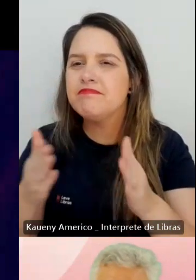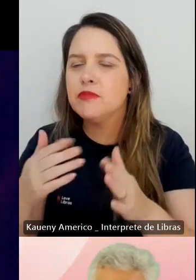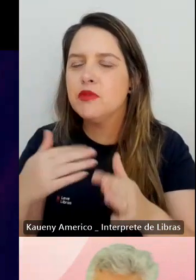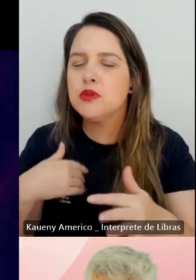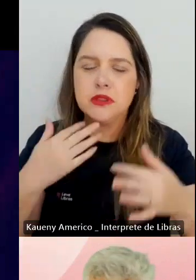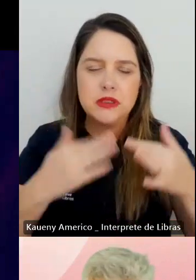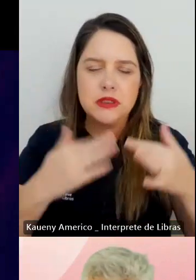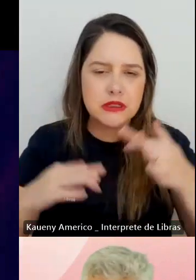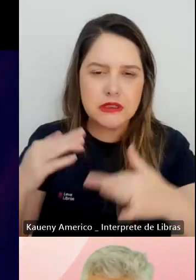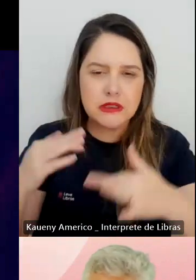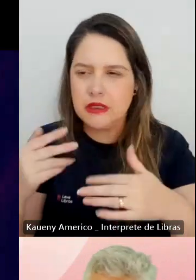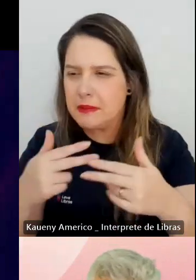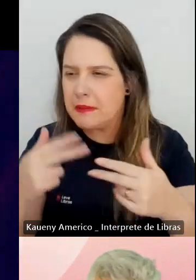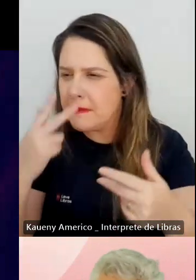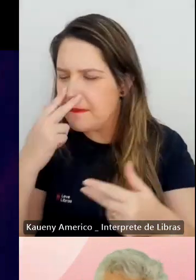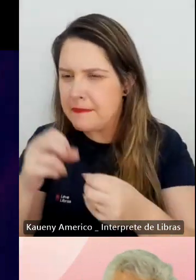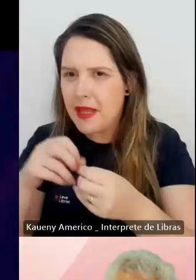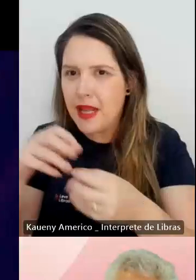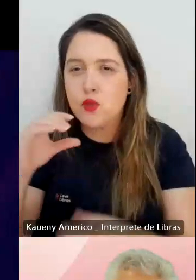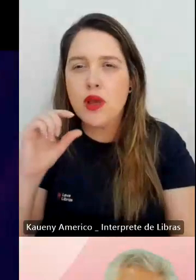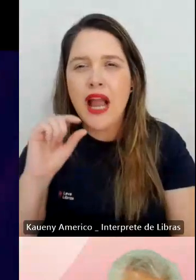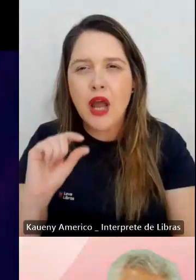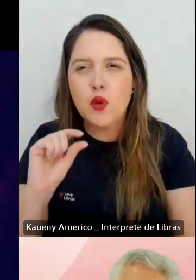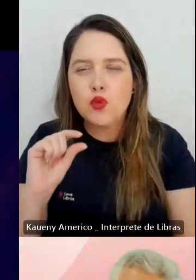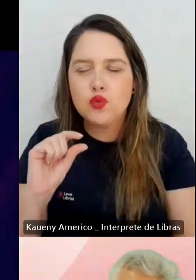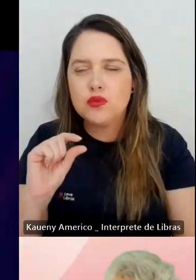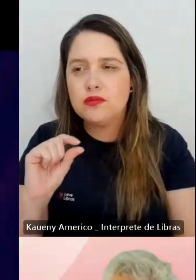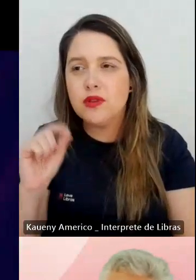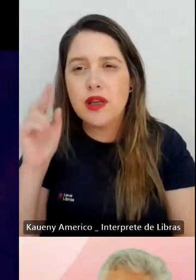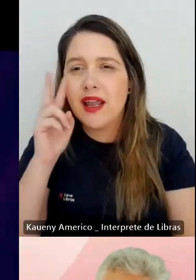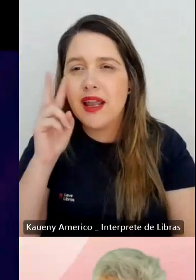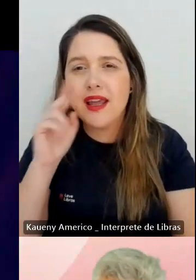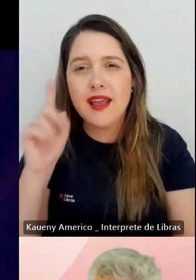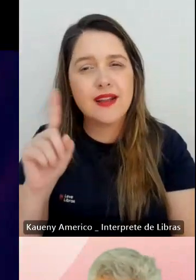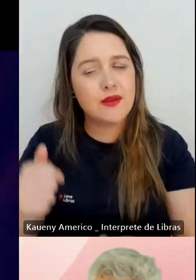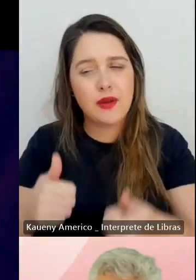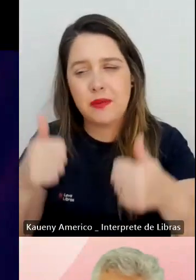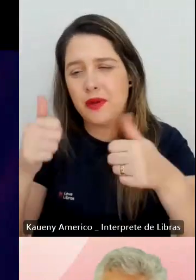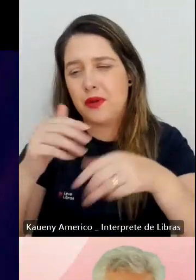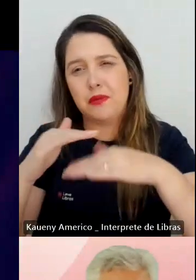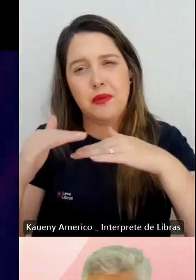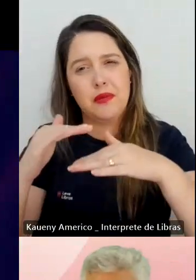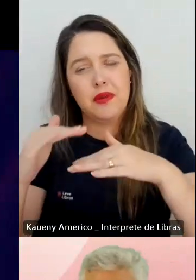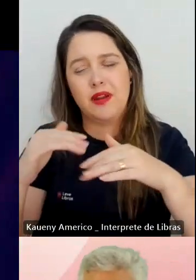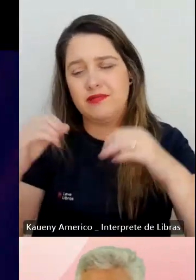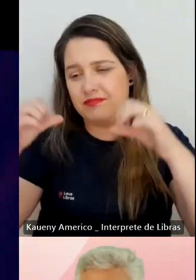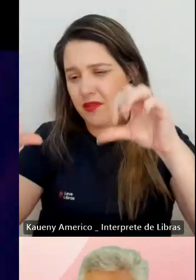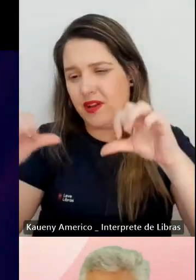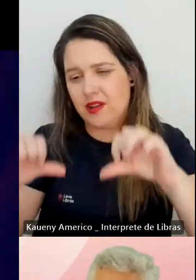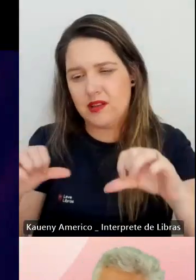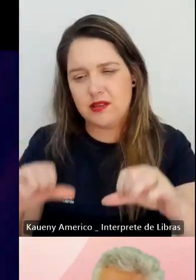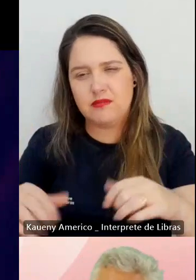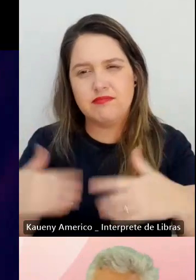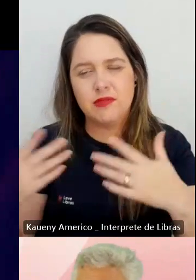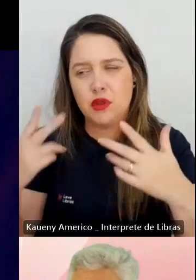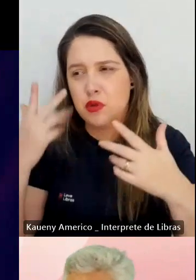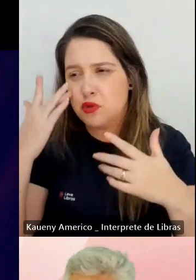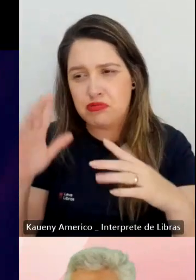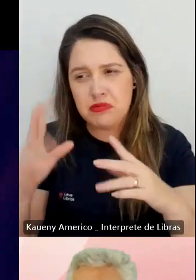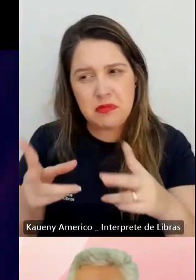que parece um caroço. Então, daí lembrar, não é o melhor momento para a gente avaliar. Eu não tinha percebido isso e eu